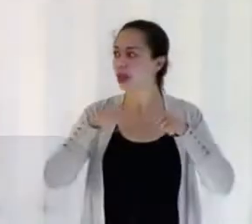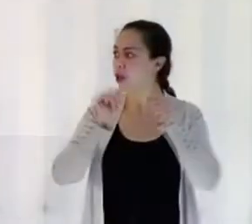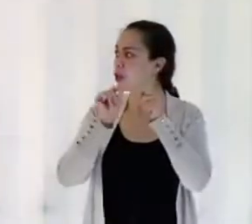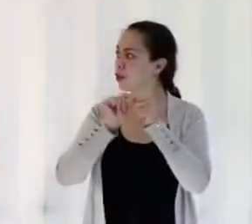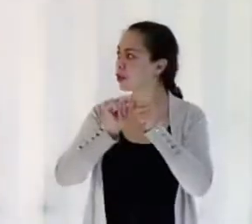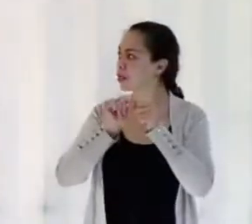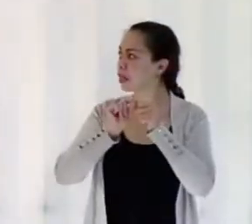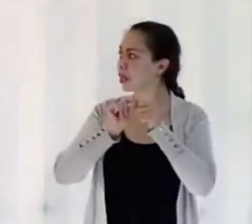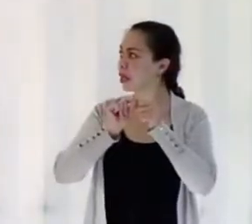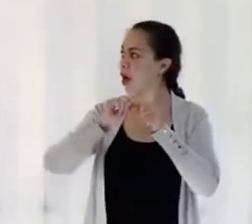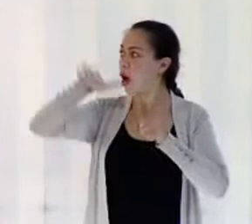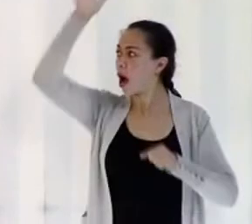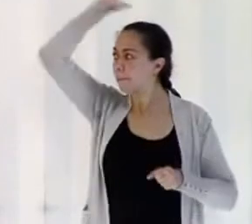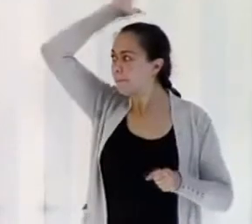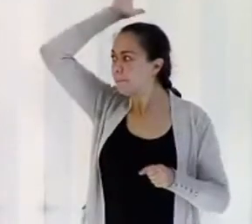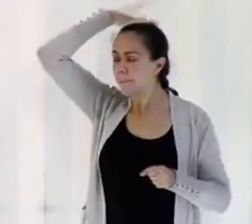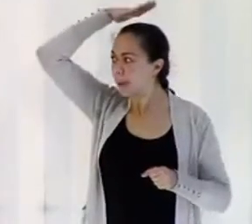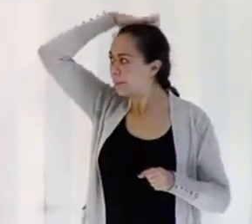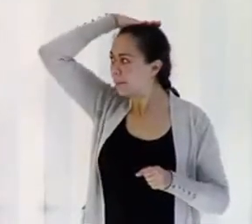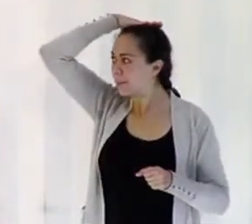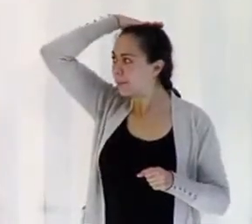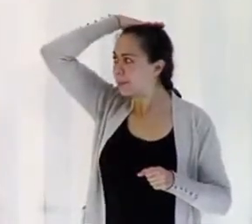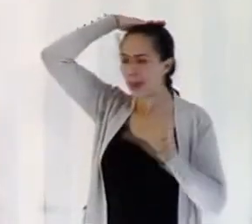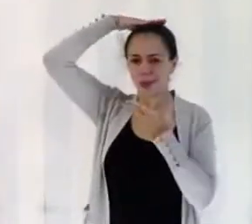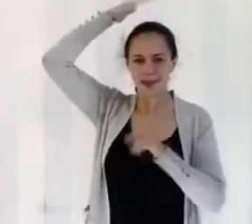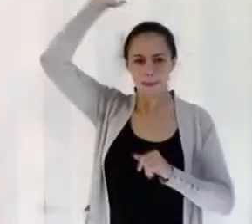gesto. Fazendo isso aqui, ó.